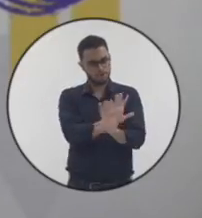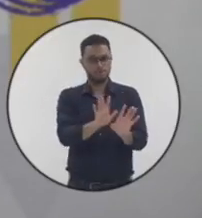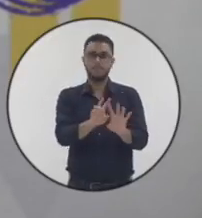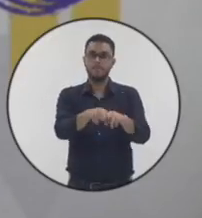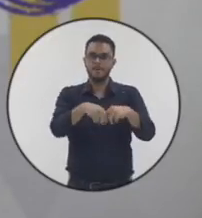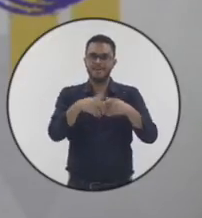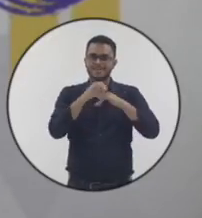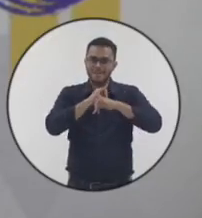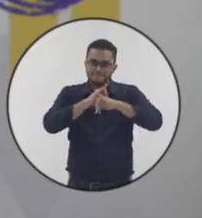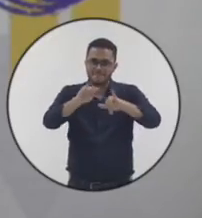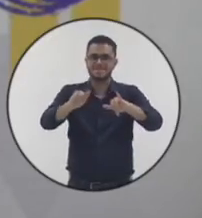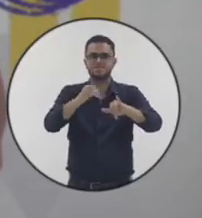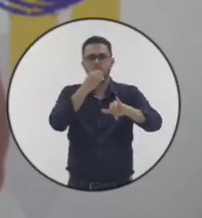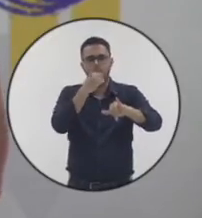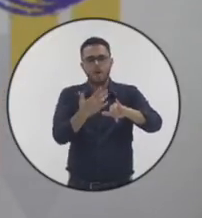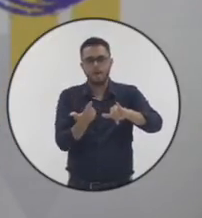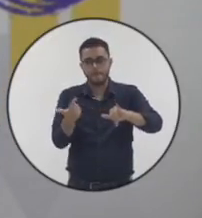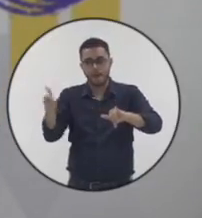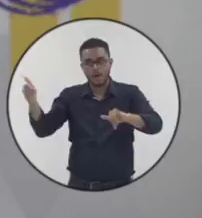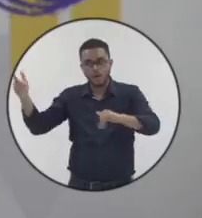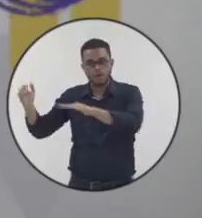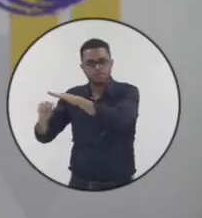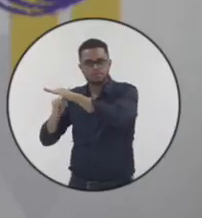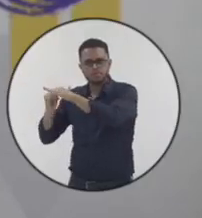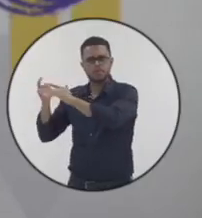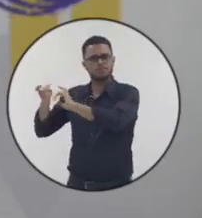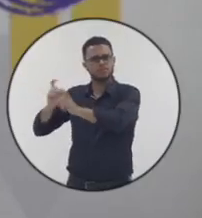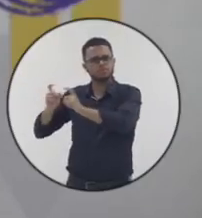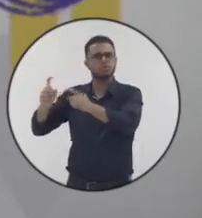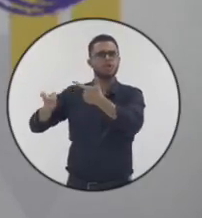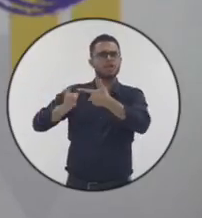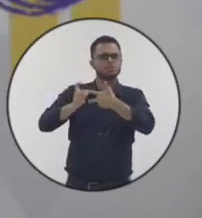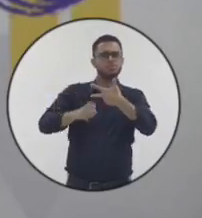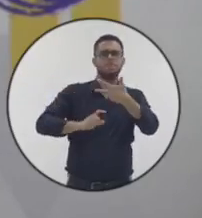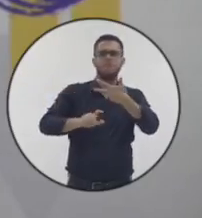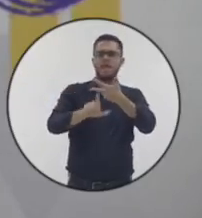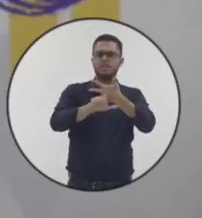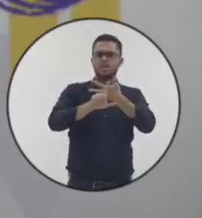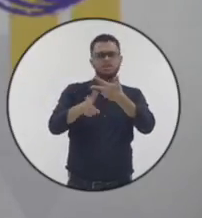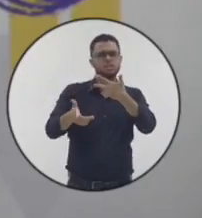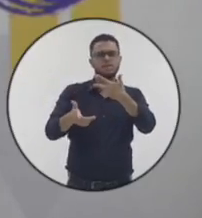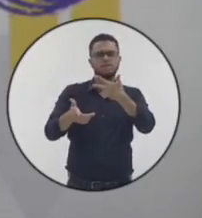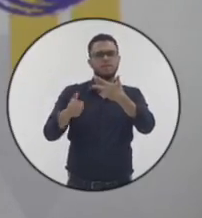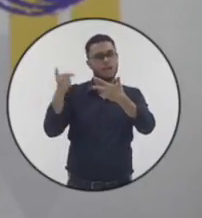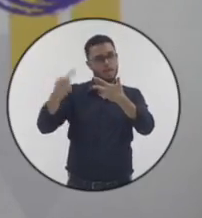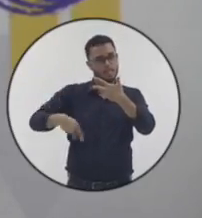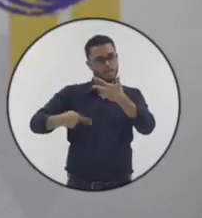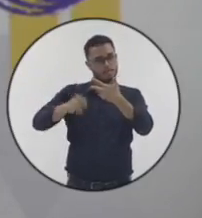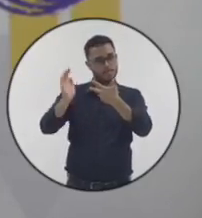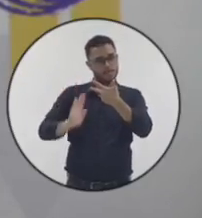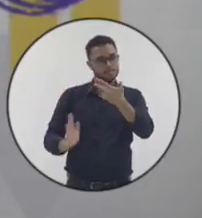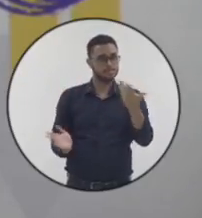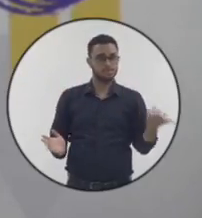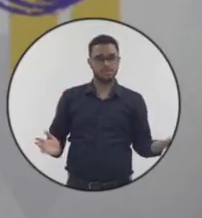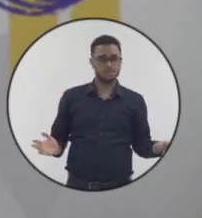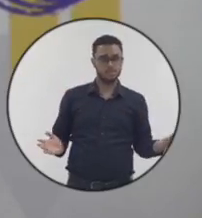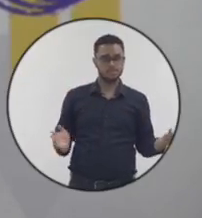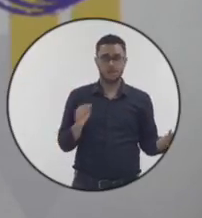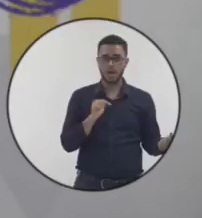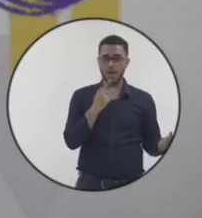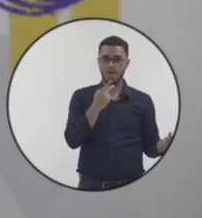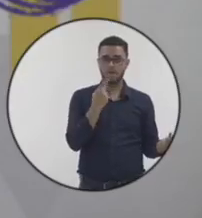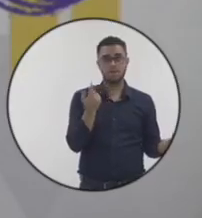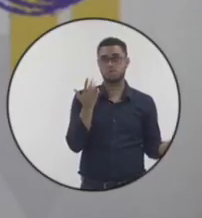que fica, né, para outros órgãos, para o executivo, para o legislativo, né, desse país, né, que diz não saber